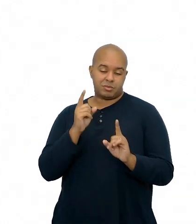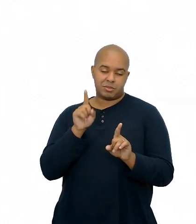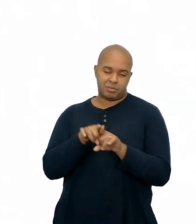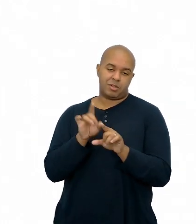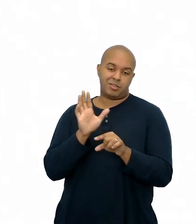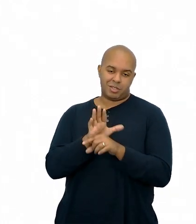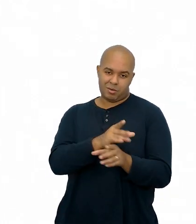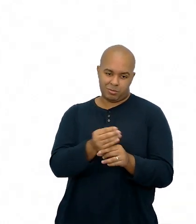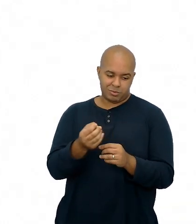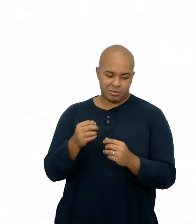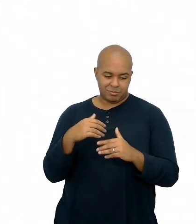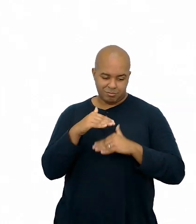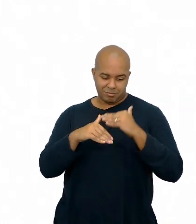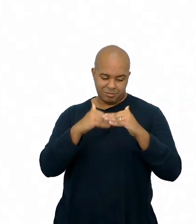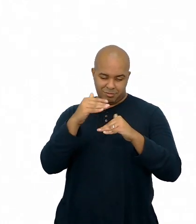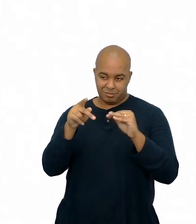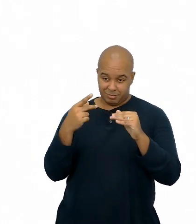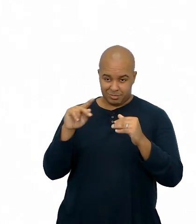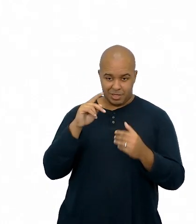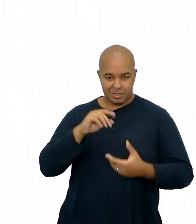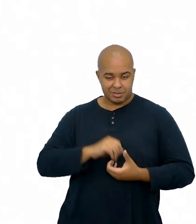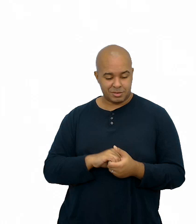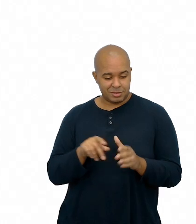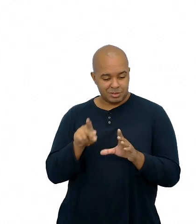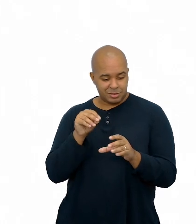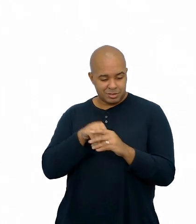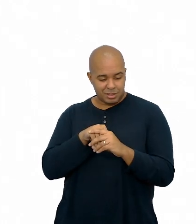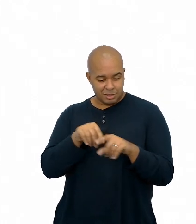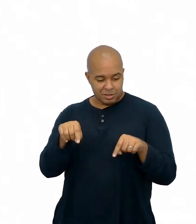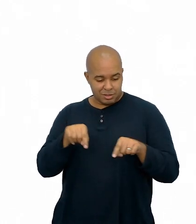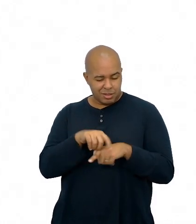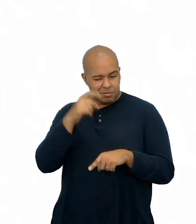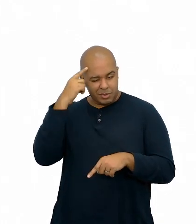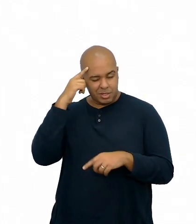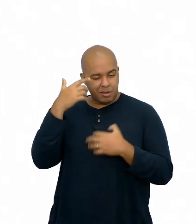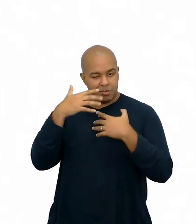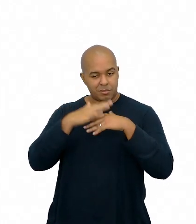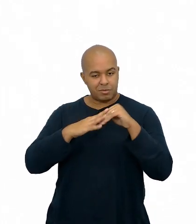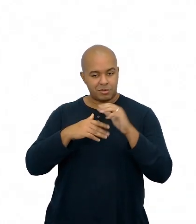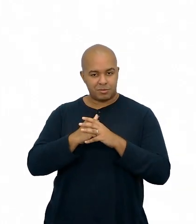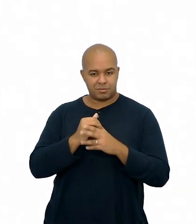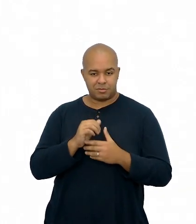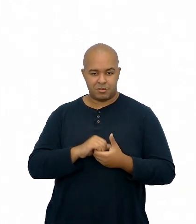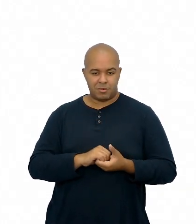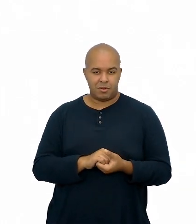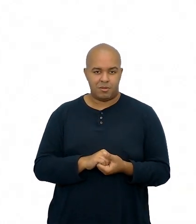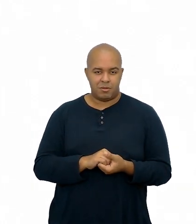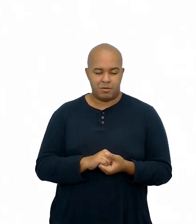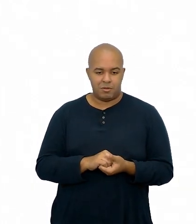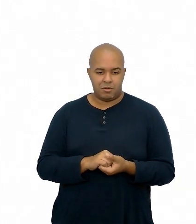ajudar bastante nesse desenvolvimento aí, né, pensamento funcional.